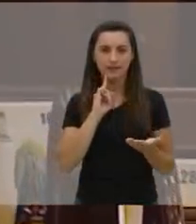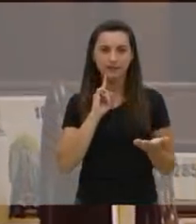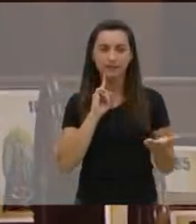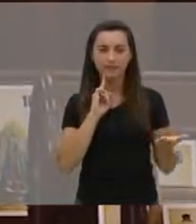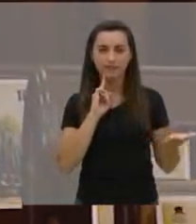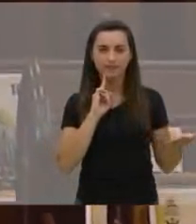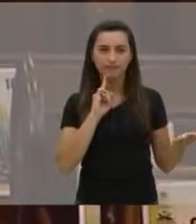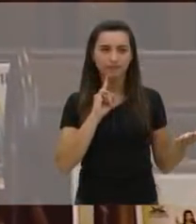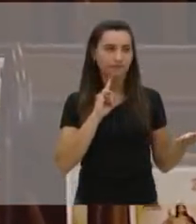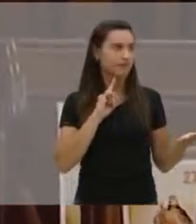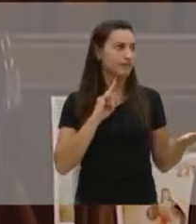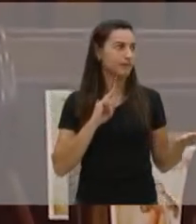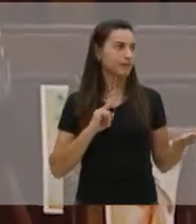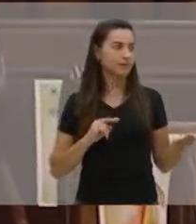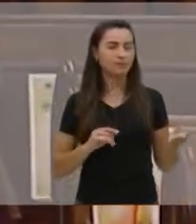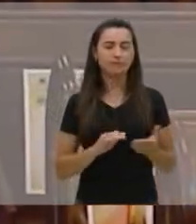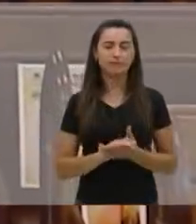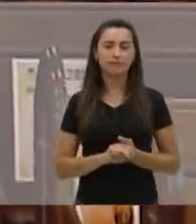vale.